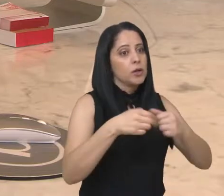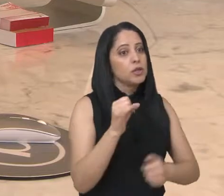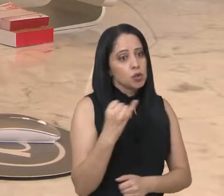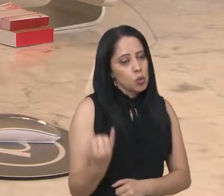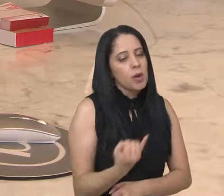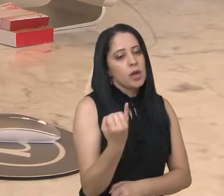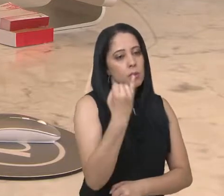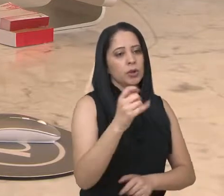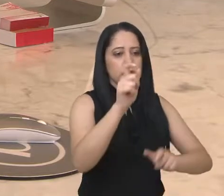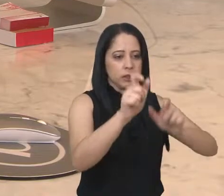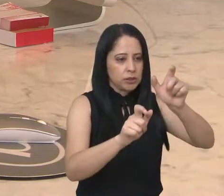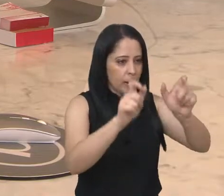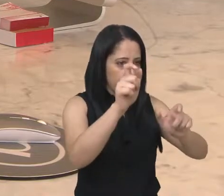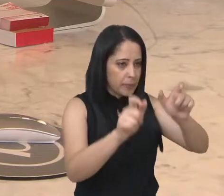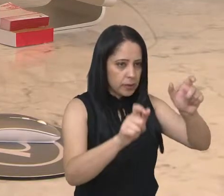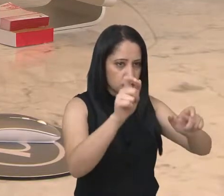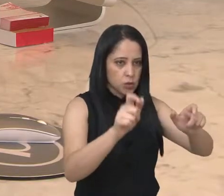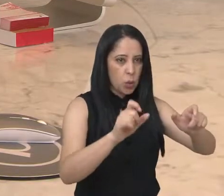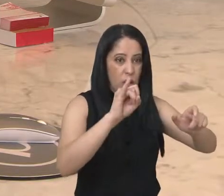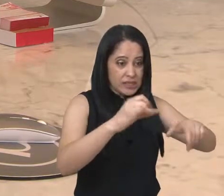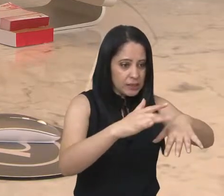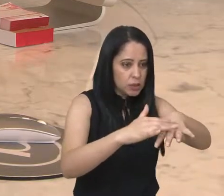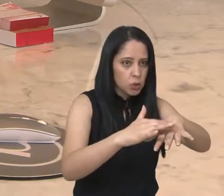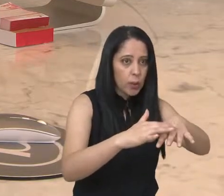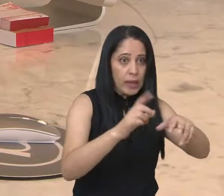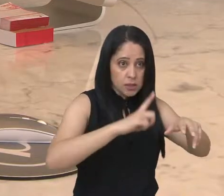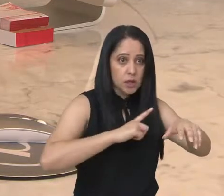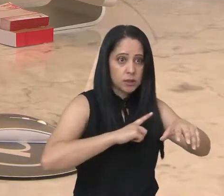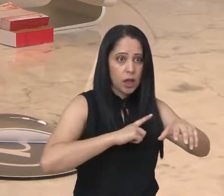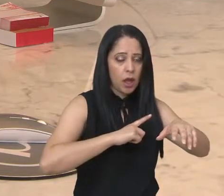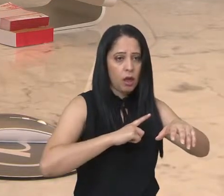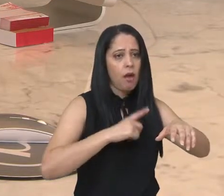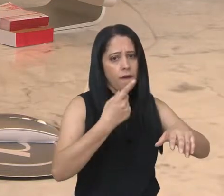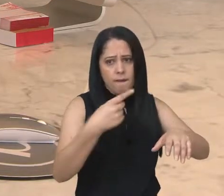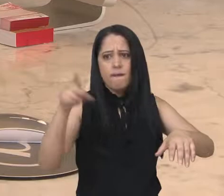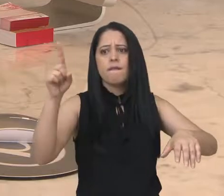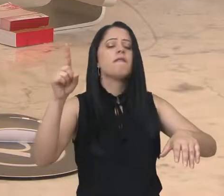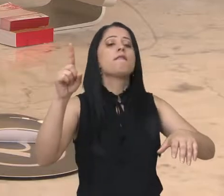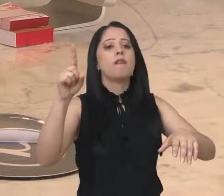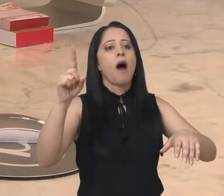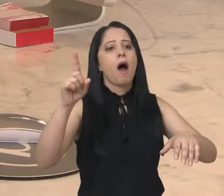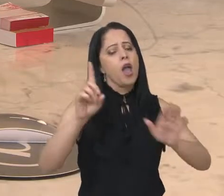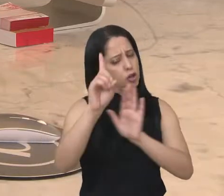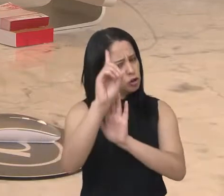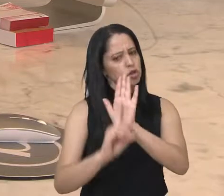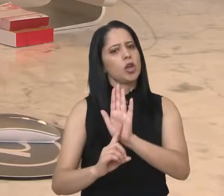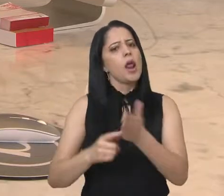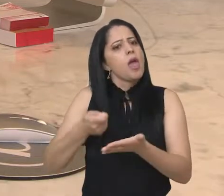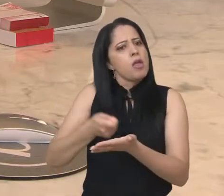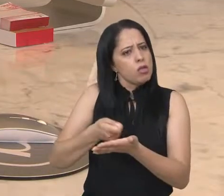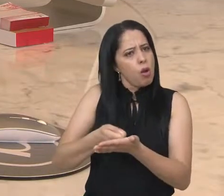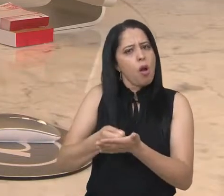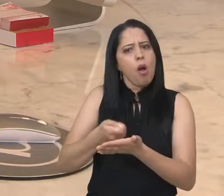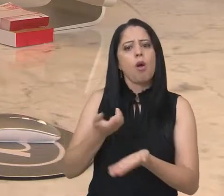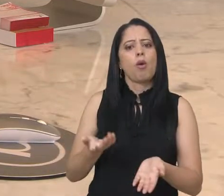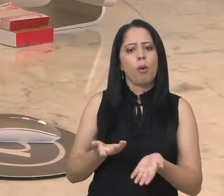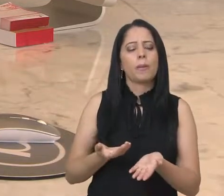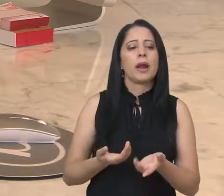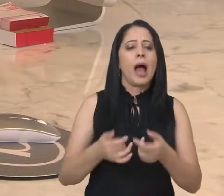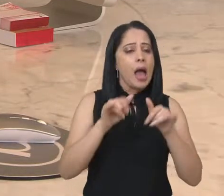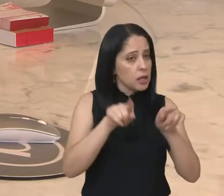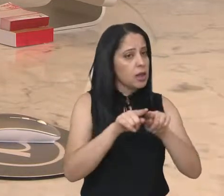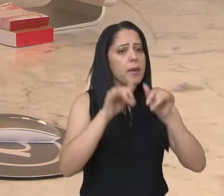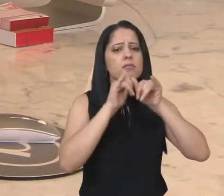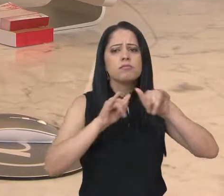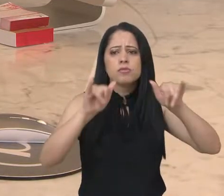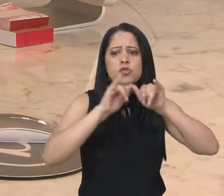por isso, a importância da população que tem essa doença ir atrás dos seus direitos, né, ir atrás de divulgar cada vez mais a doença